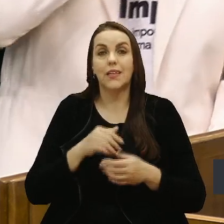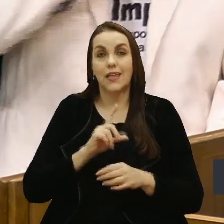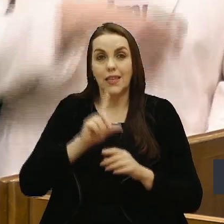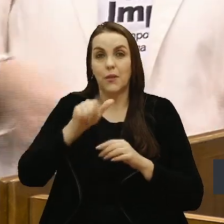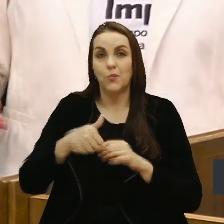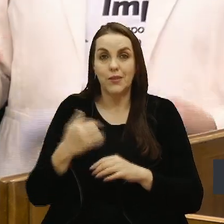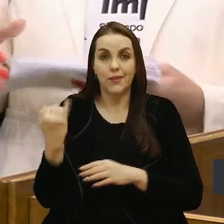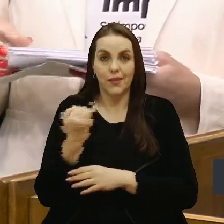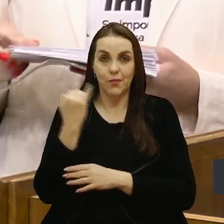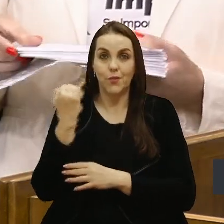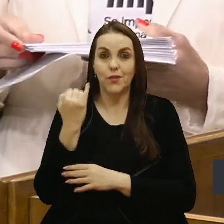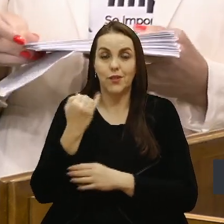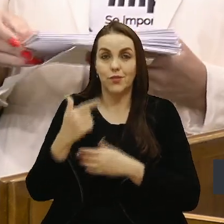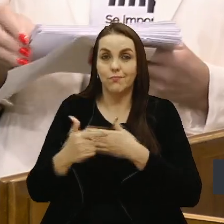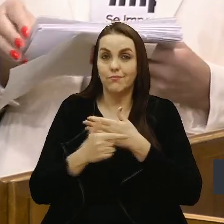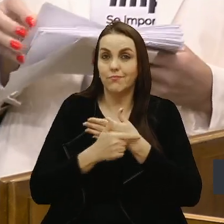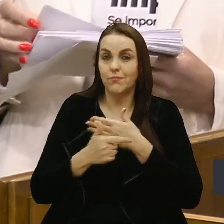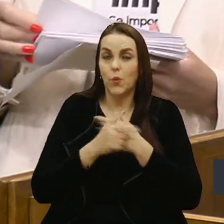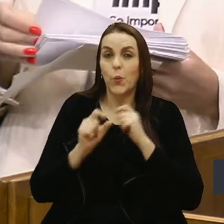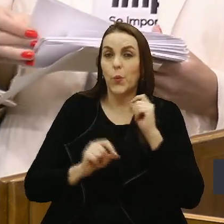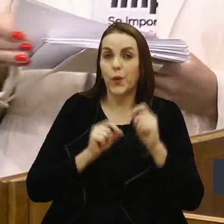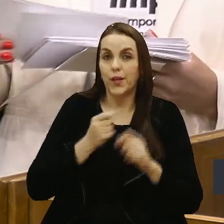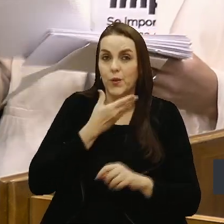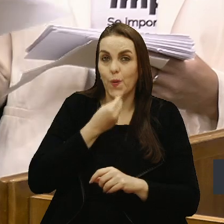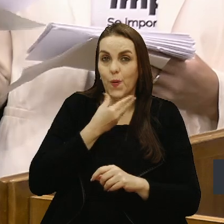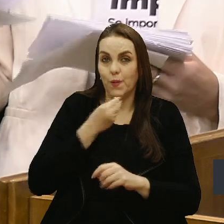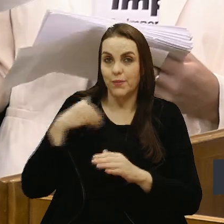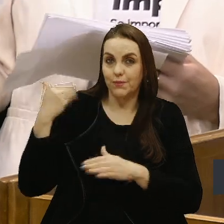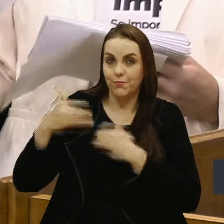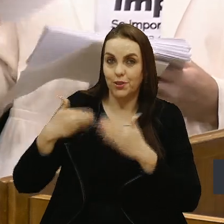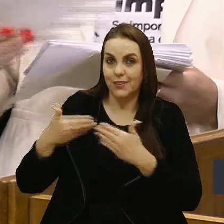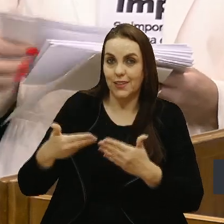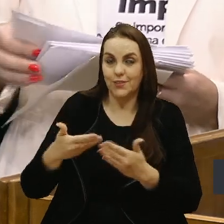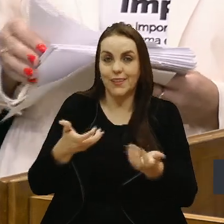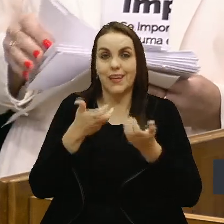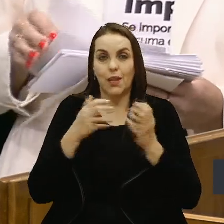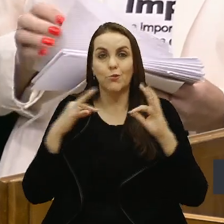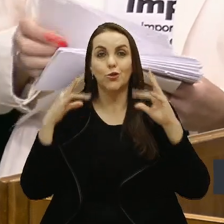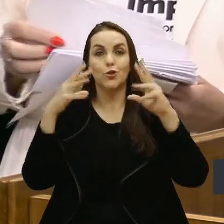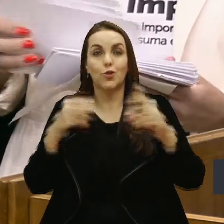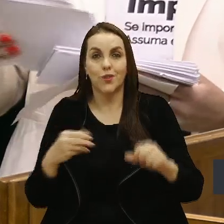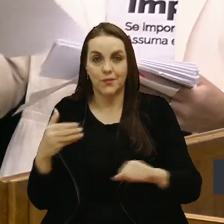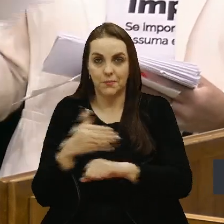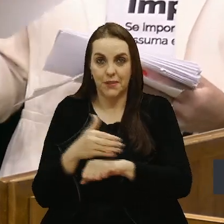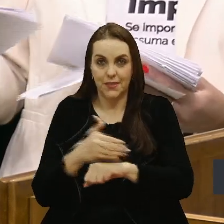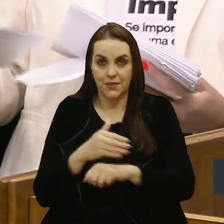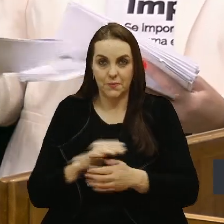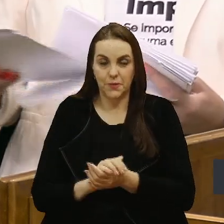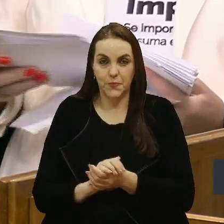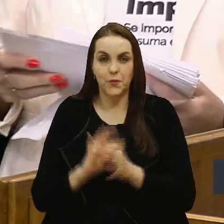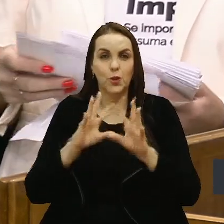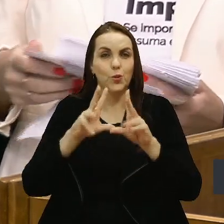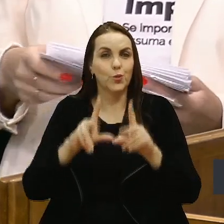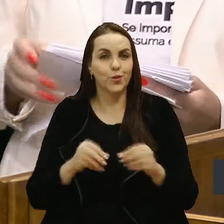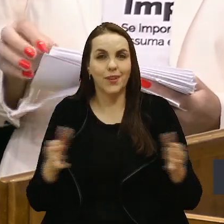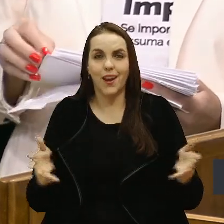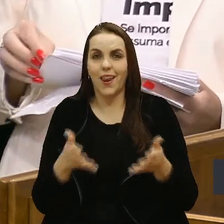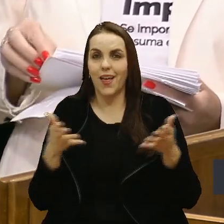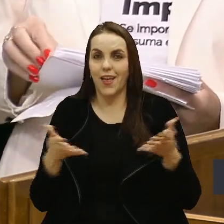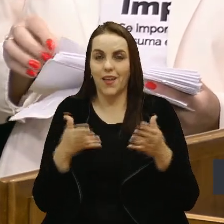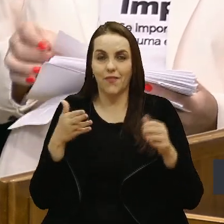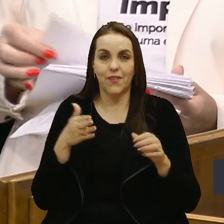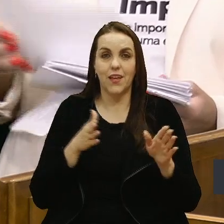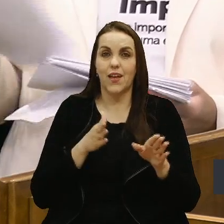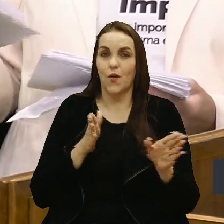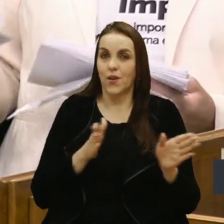papel dos homens nesse processo. Por isso que a gente quer que todos façam parte. E tudo isso de forma muito leve, acessível a